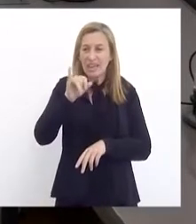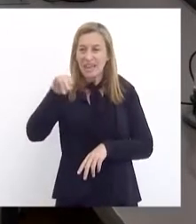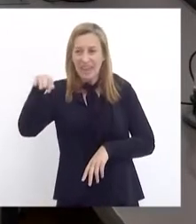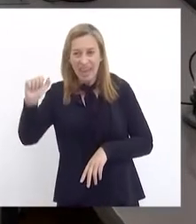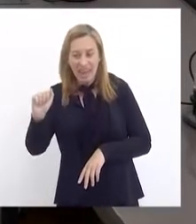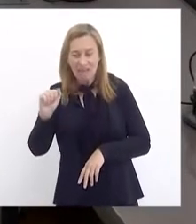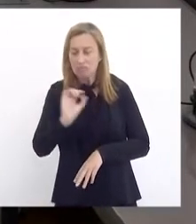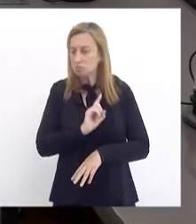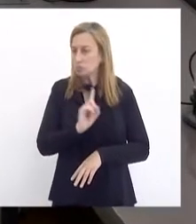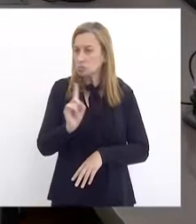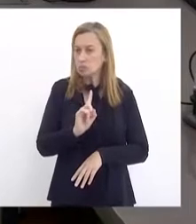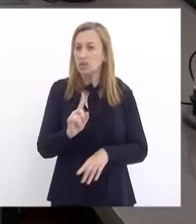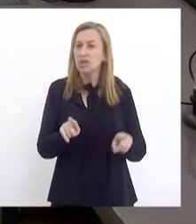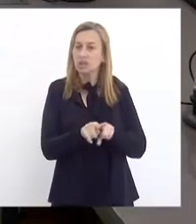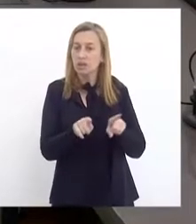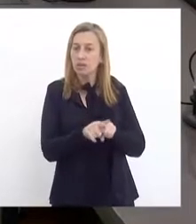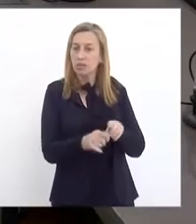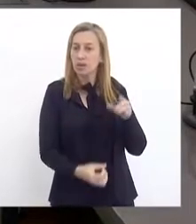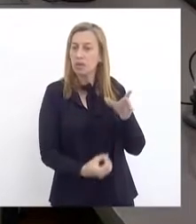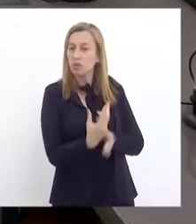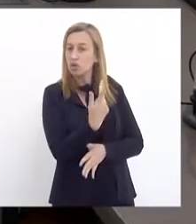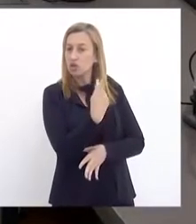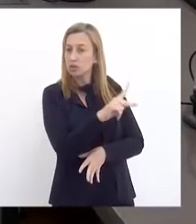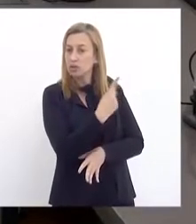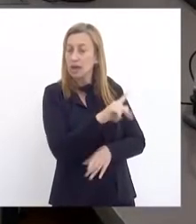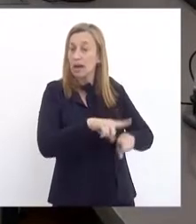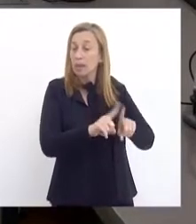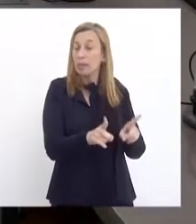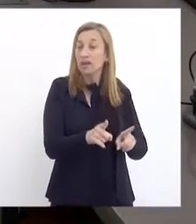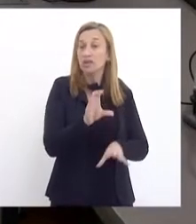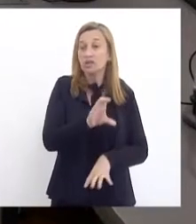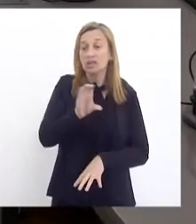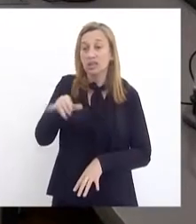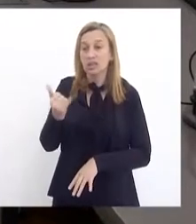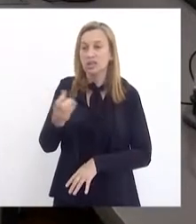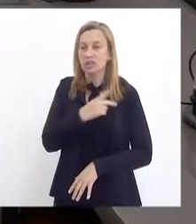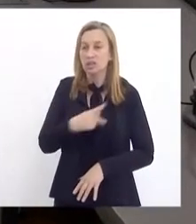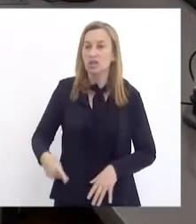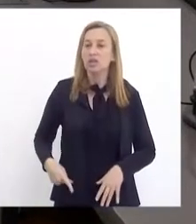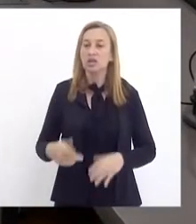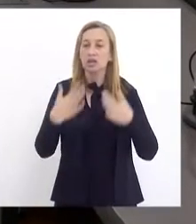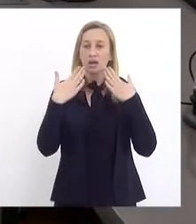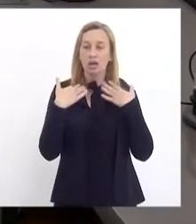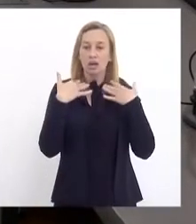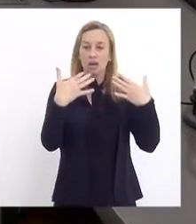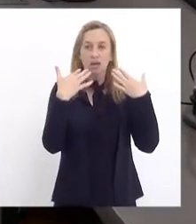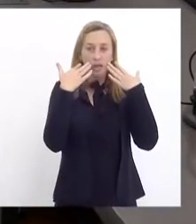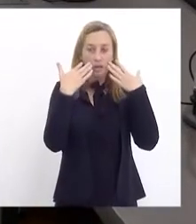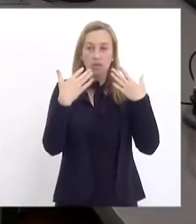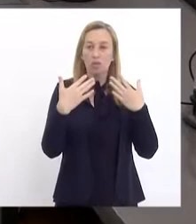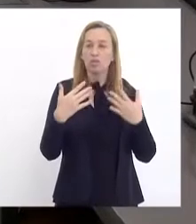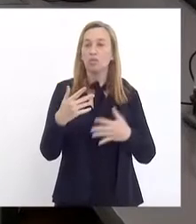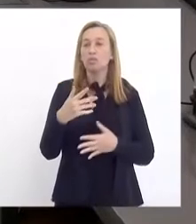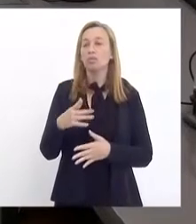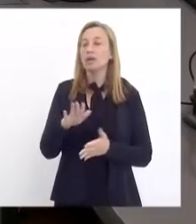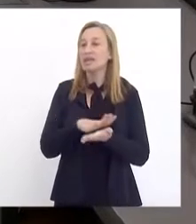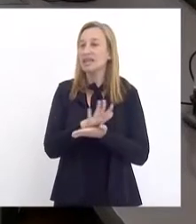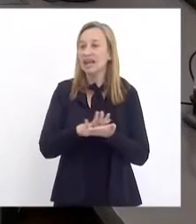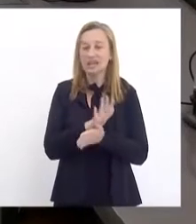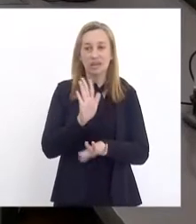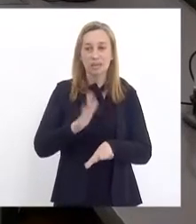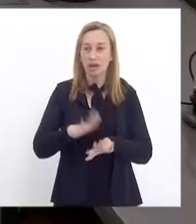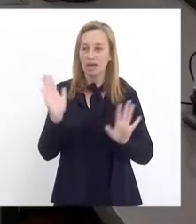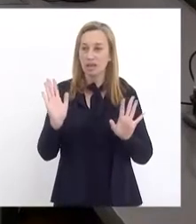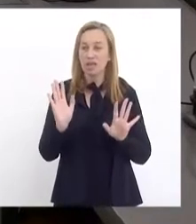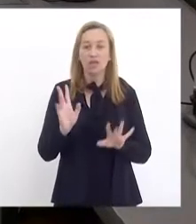nem tampouco da autora. Estou propondo apenas, como presidente da CCJ, a audiência pública e mais nada. Não estou dizendo